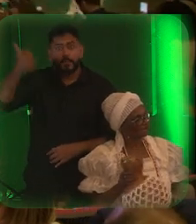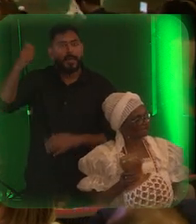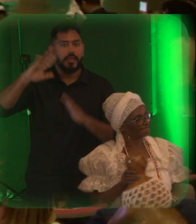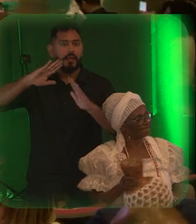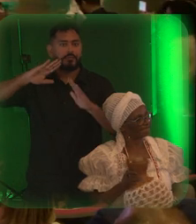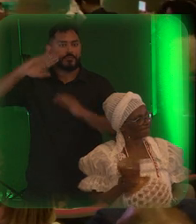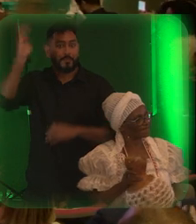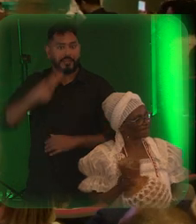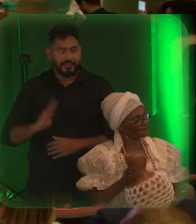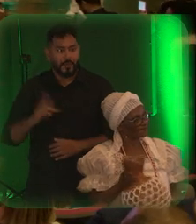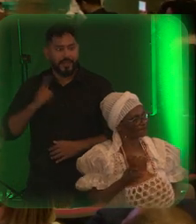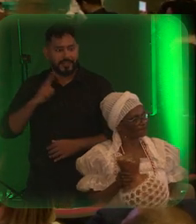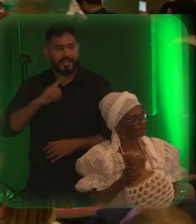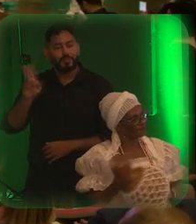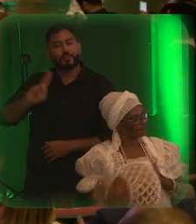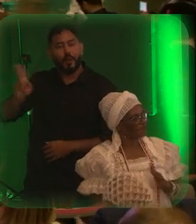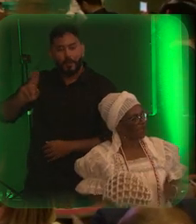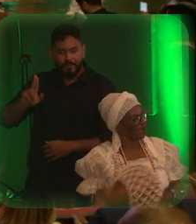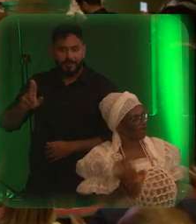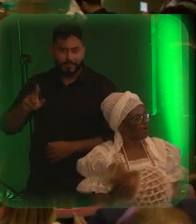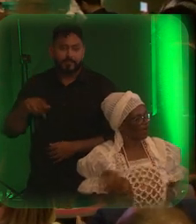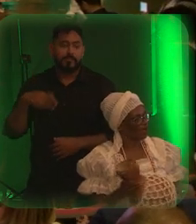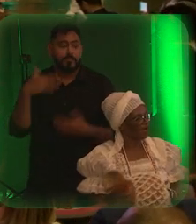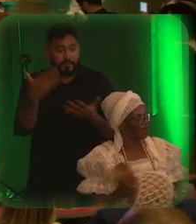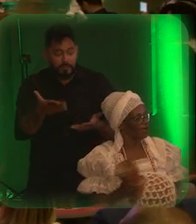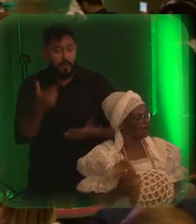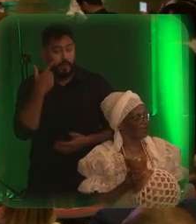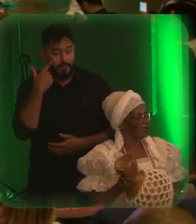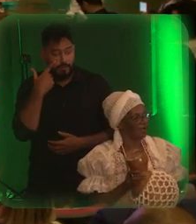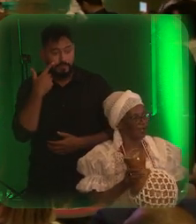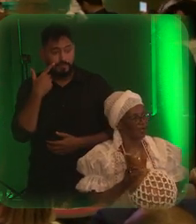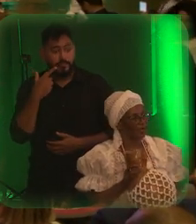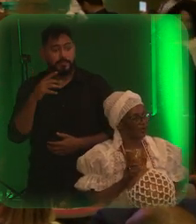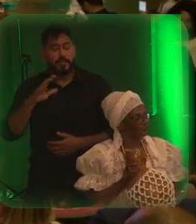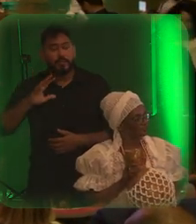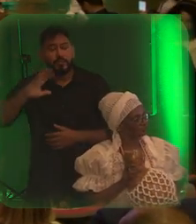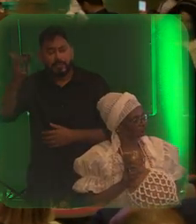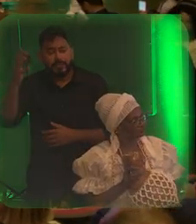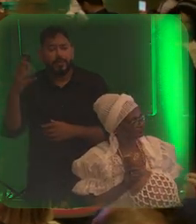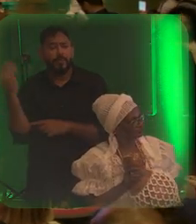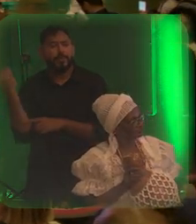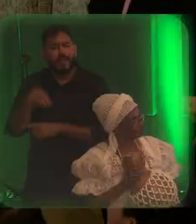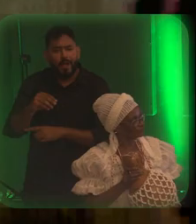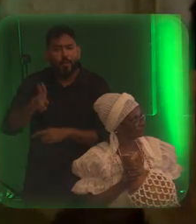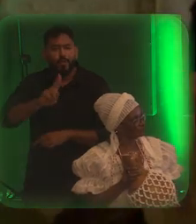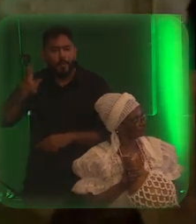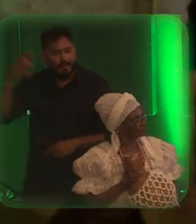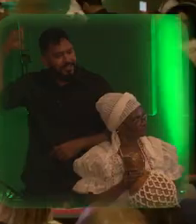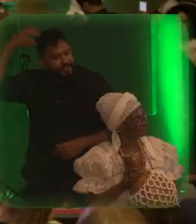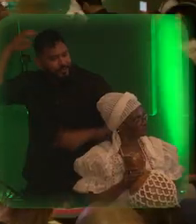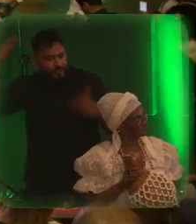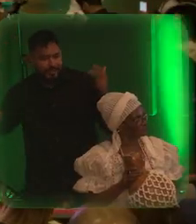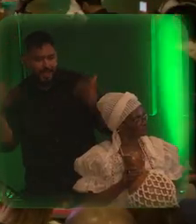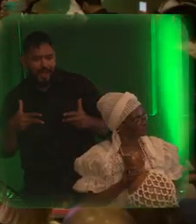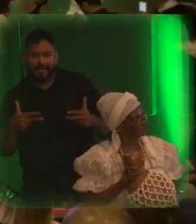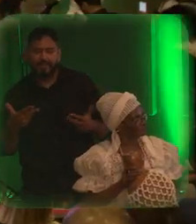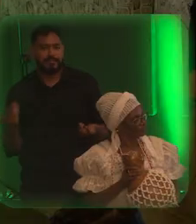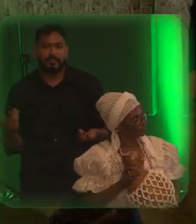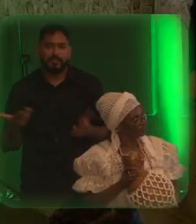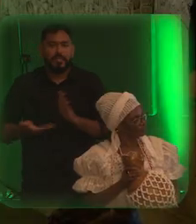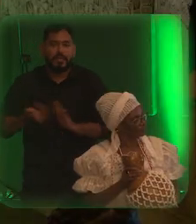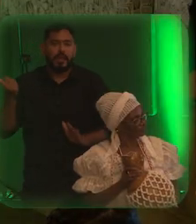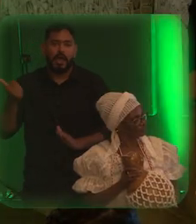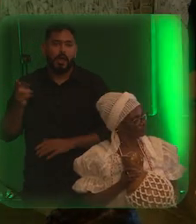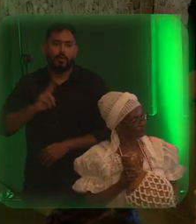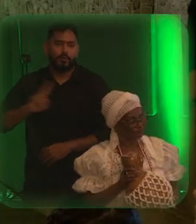de um Alorixá. A senhora sabe o que foi que aconteceu? Botaram o nome Chico Sáez, não botaram o nome de a escola técnica. Eu